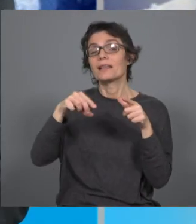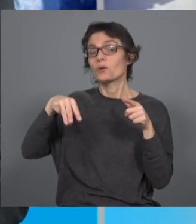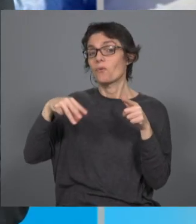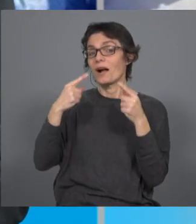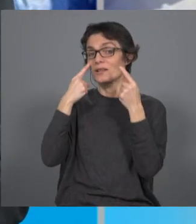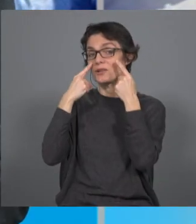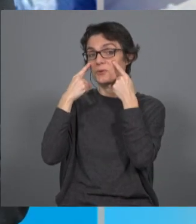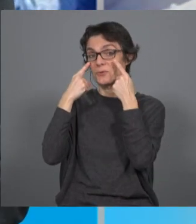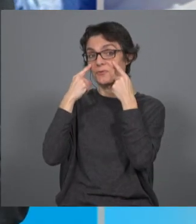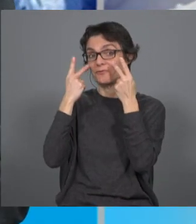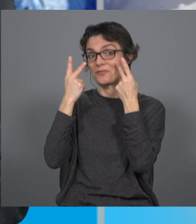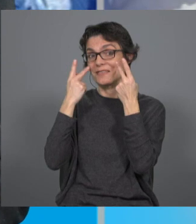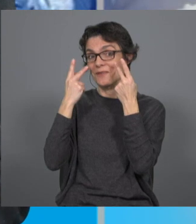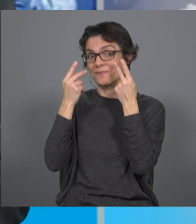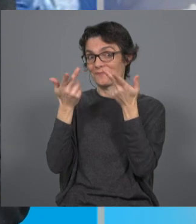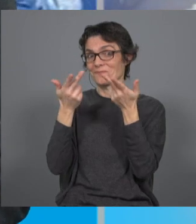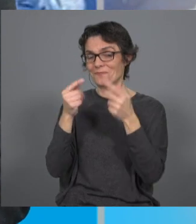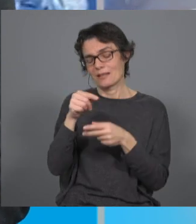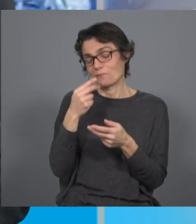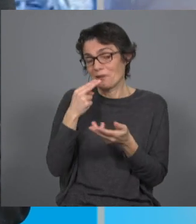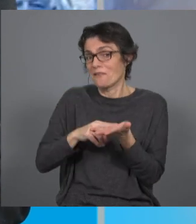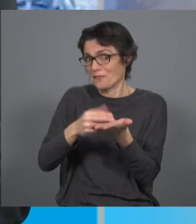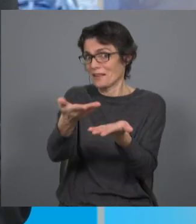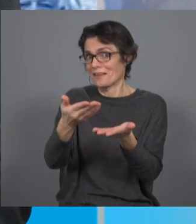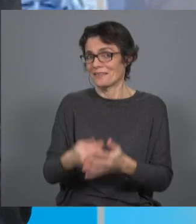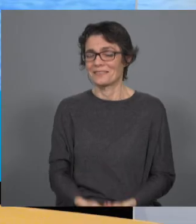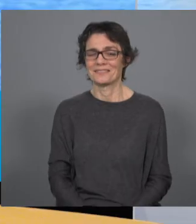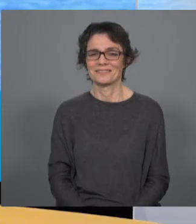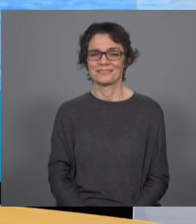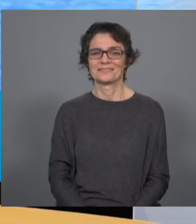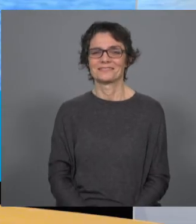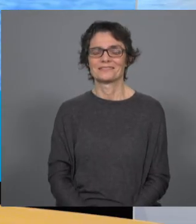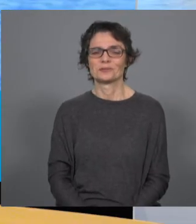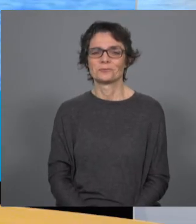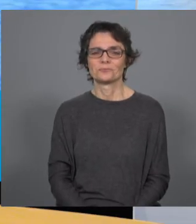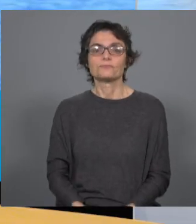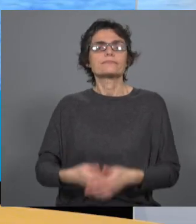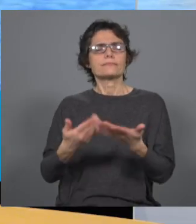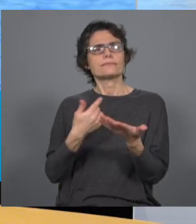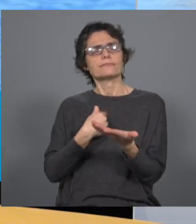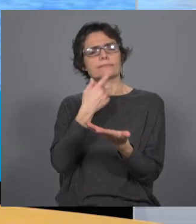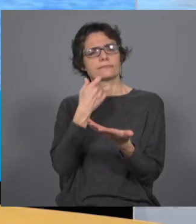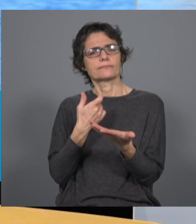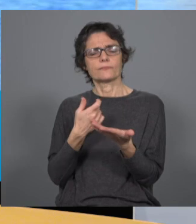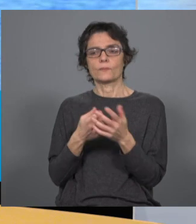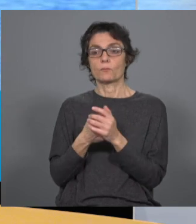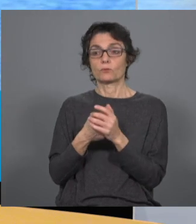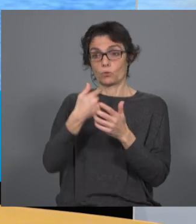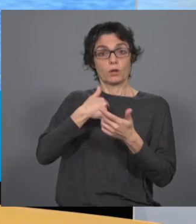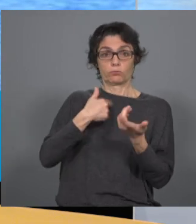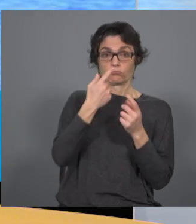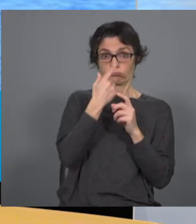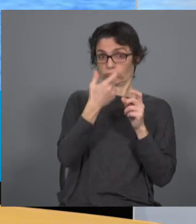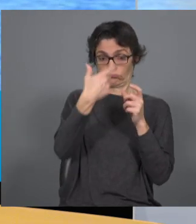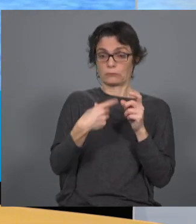e esse é um facto. Há esta relação, a minha relação com o outro. Falámos aqui já